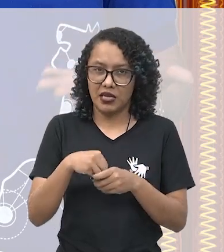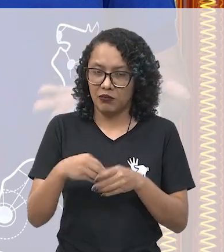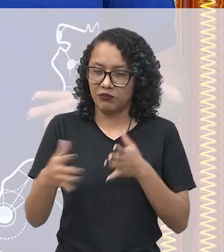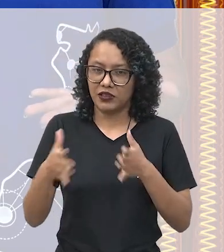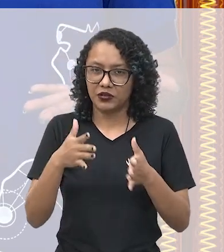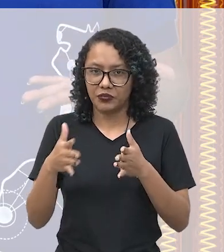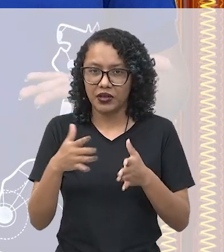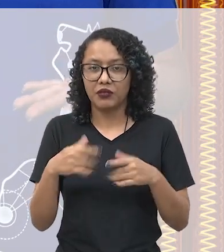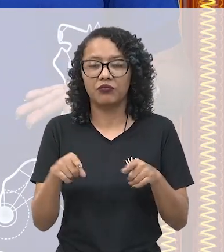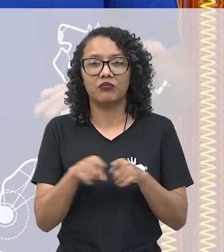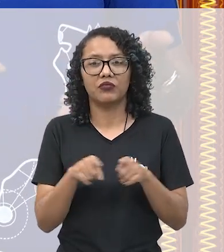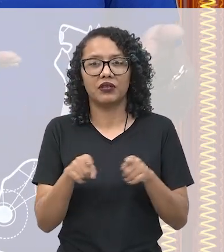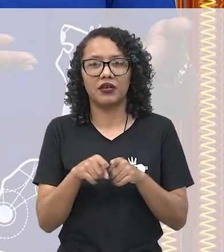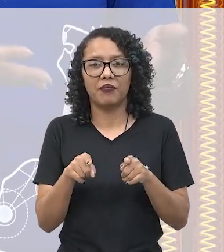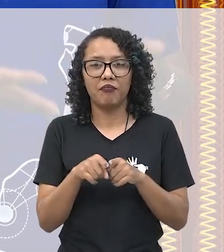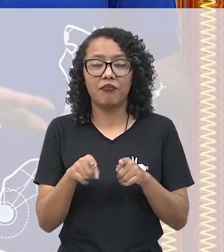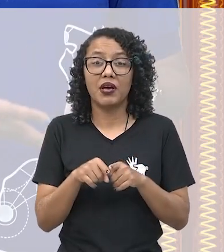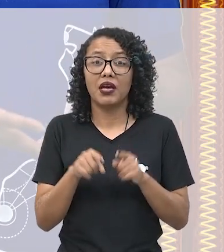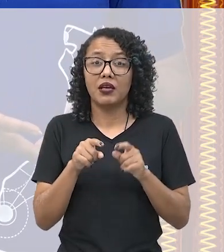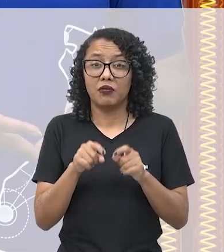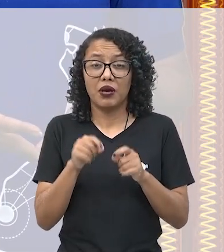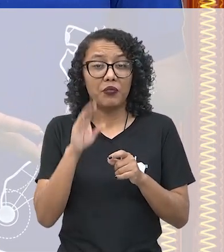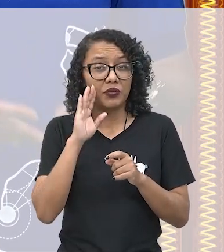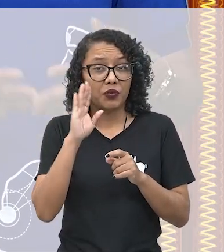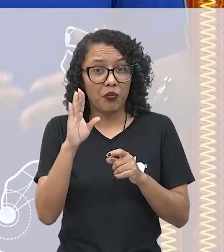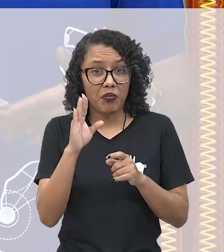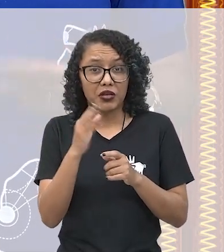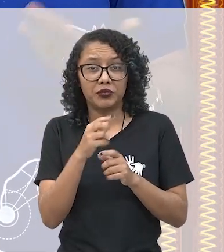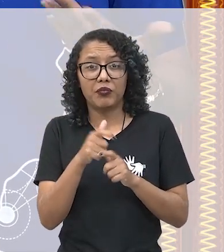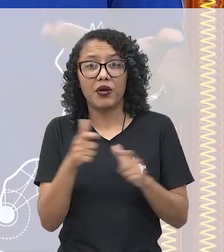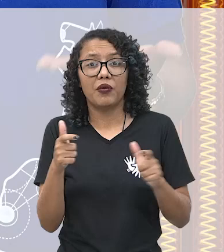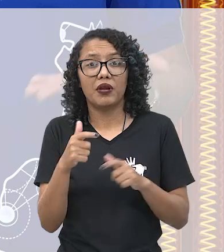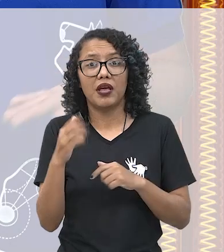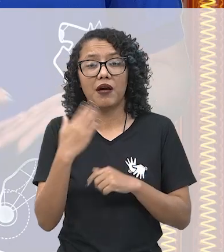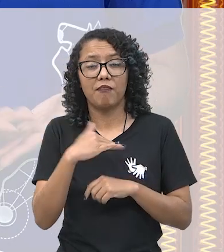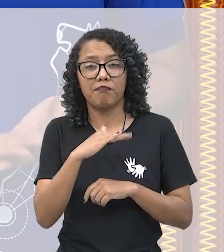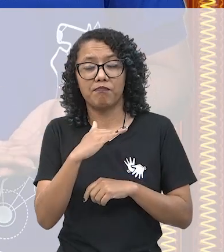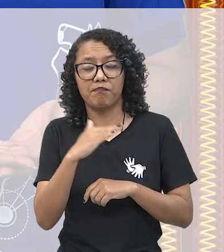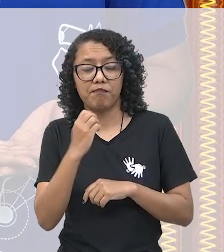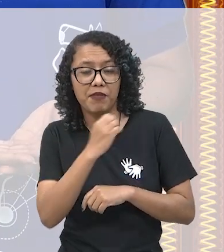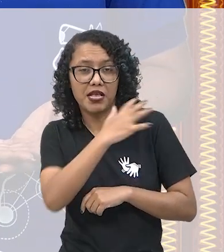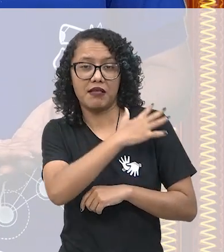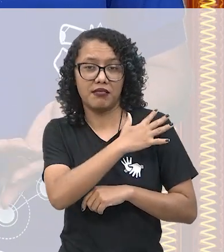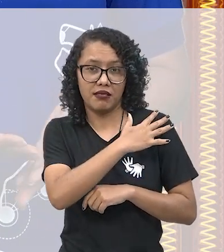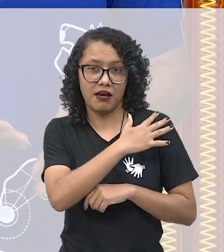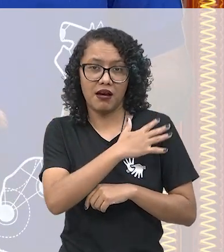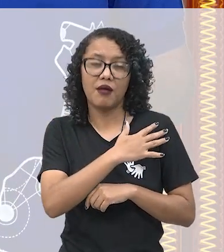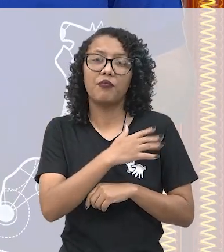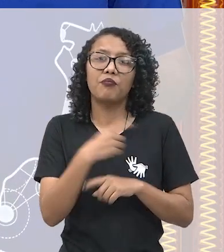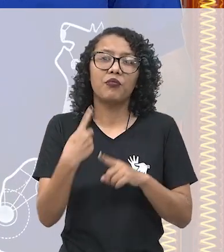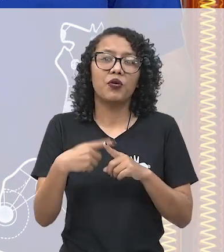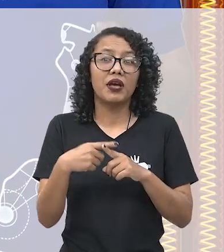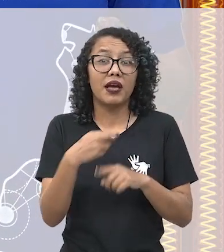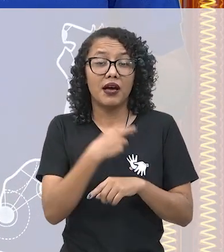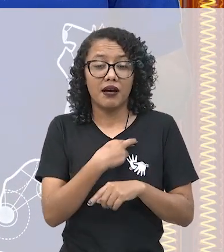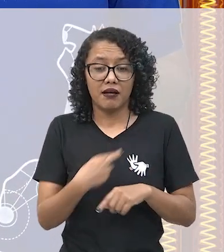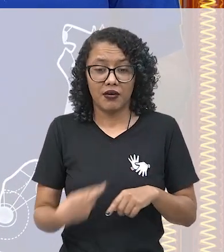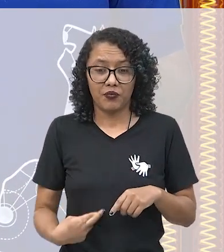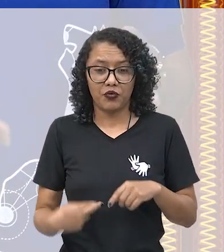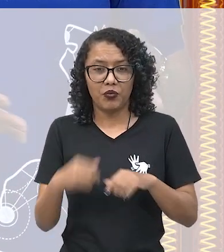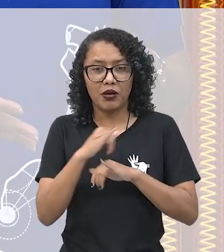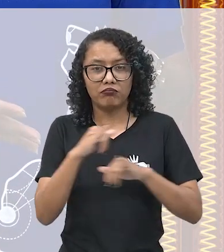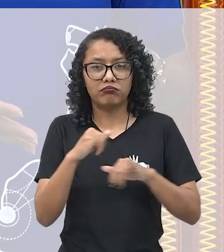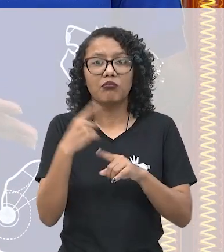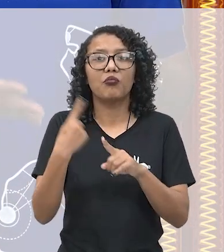presença de militares, visto que a proclamação da República veio em decorrência de um golpe militar, e a figura de